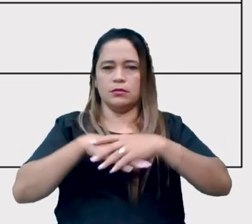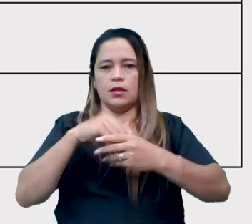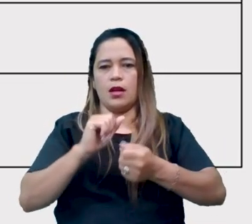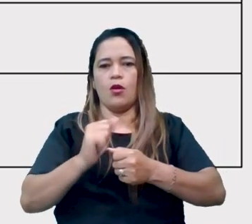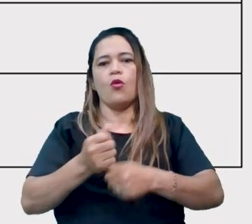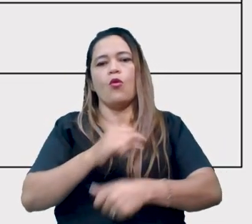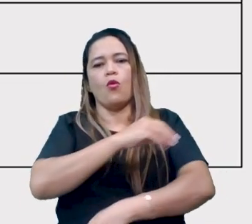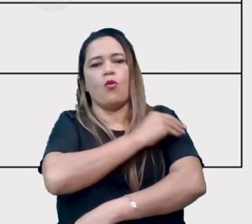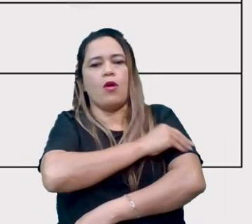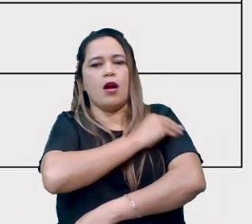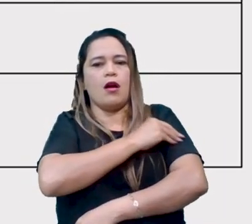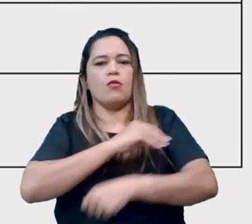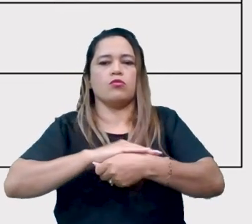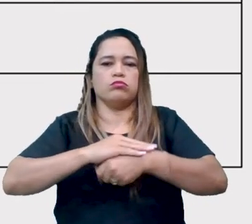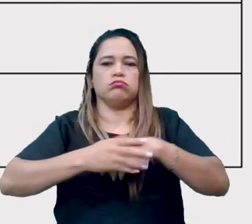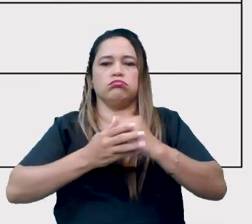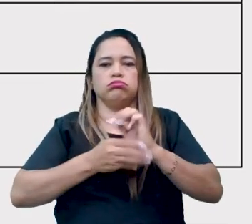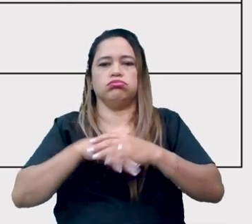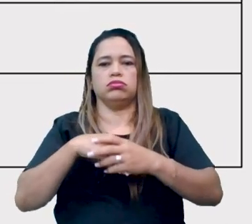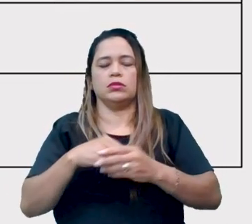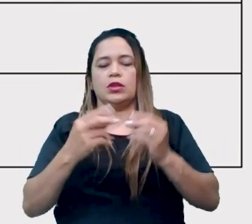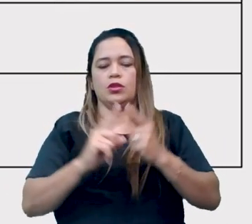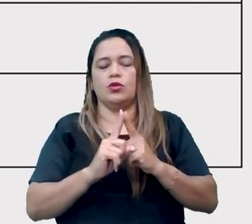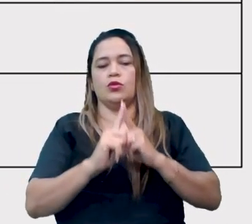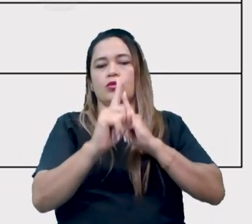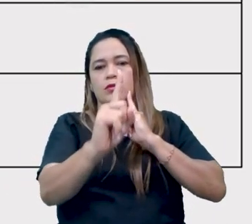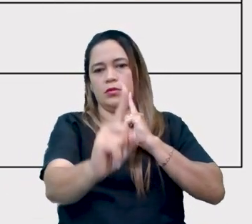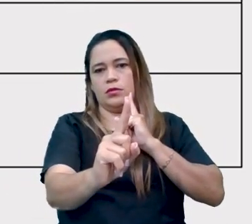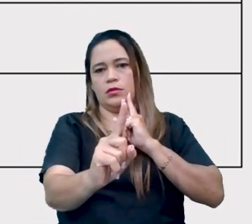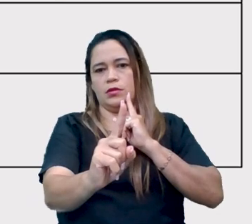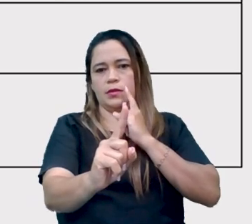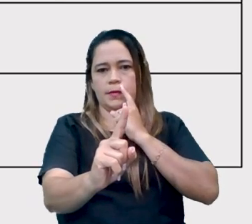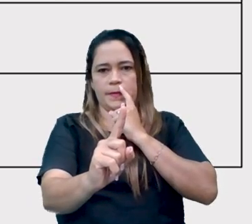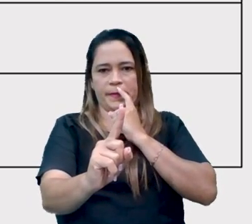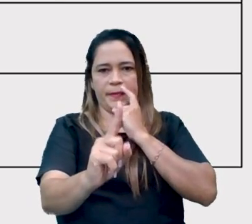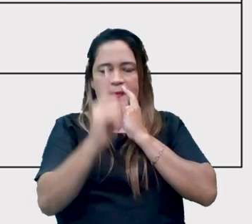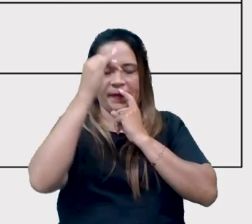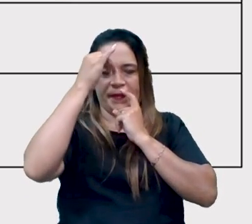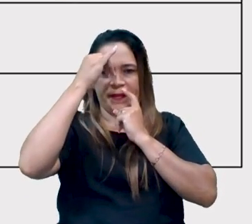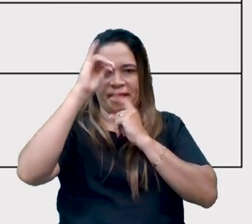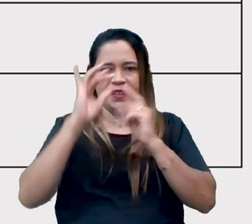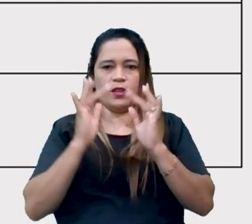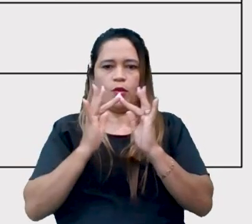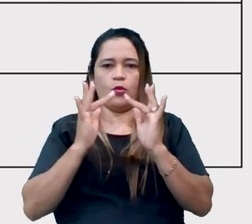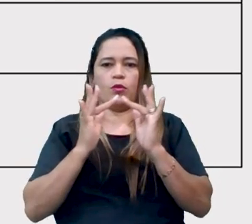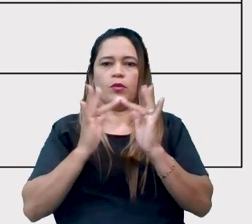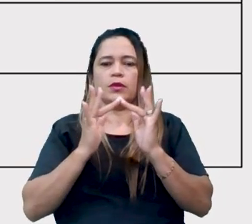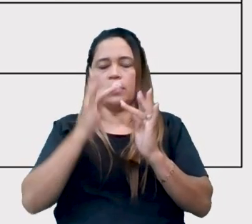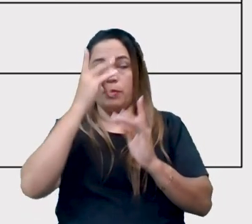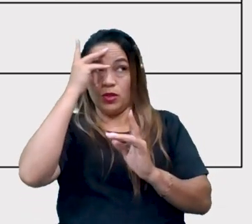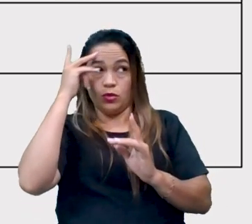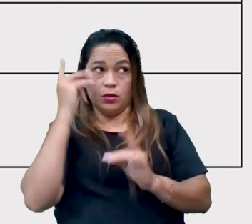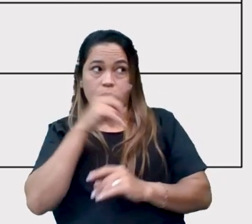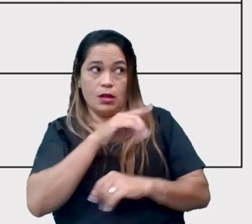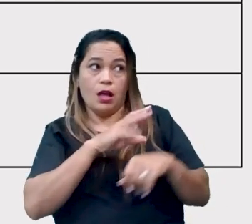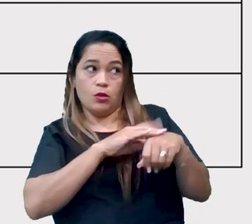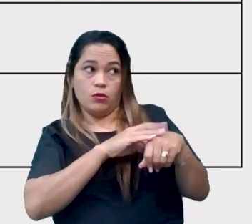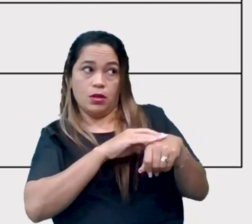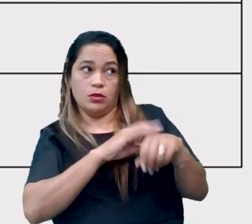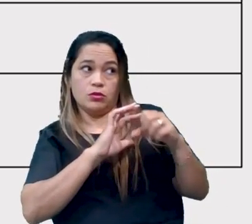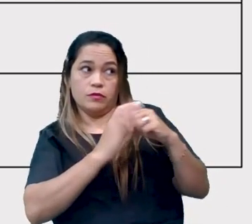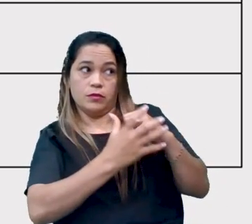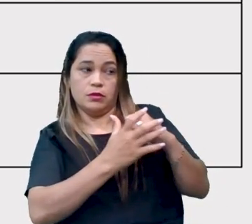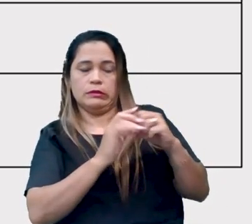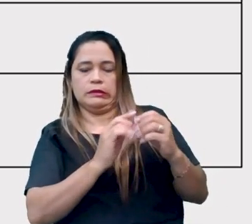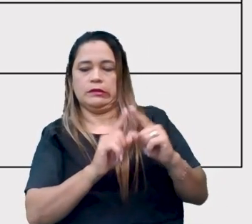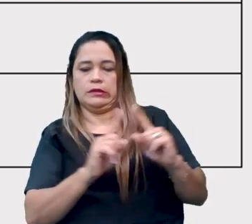álcool 70%, o distanciamento social, que é tentar evitar o contato quando a pessoa está o quê? Doente com pessoas que não